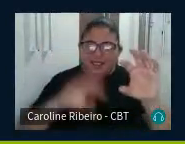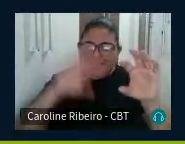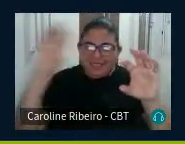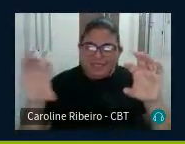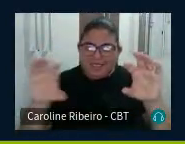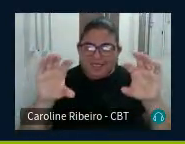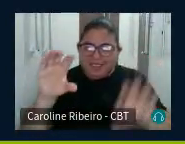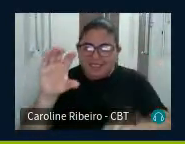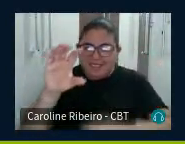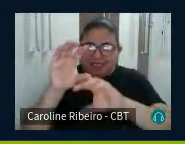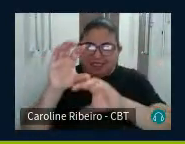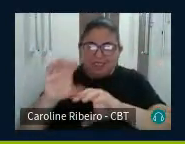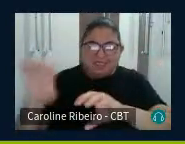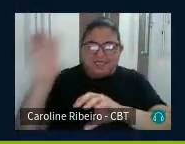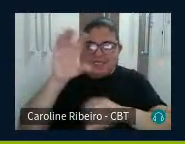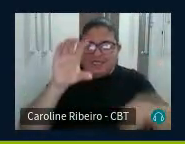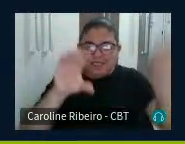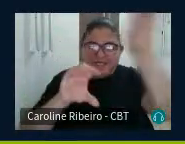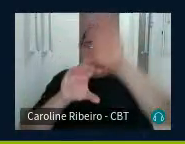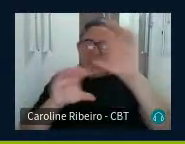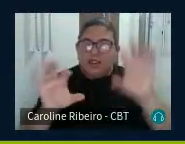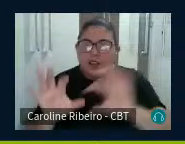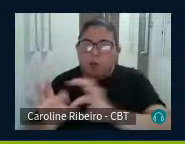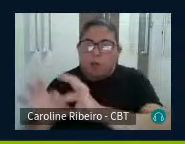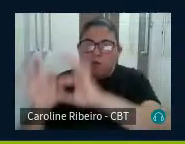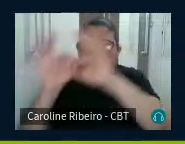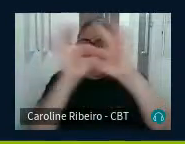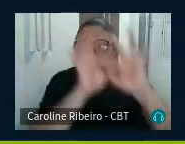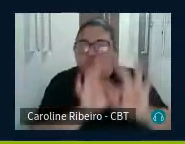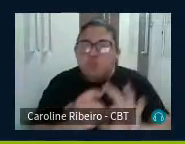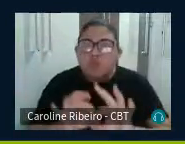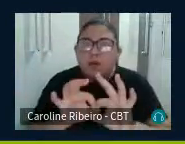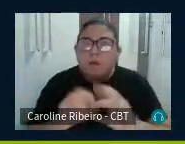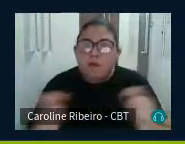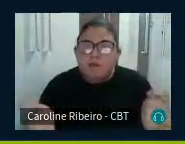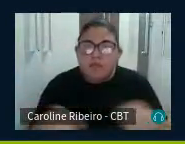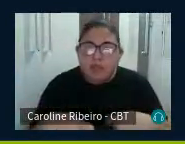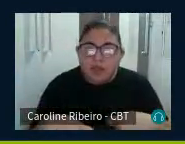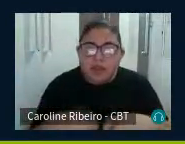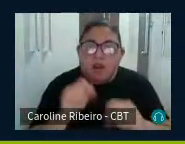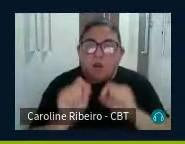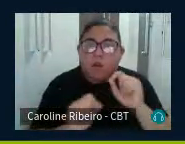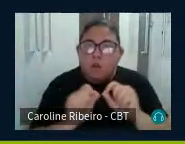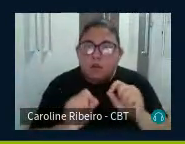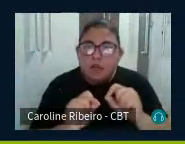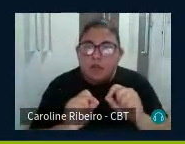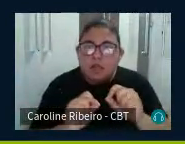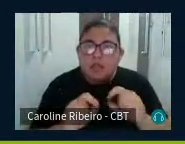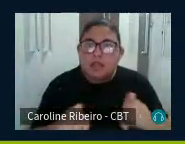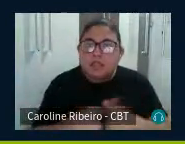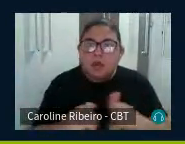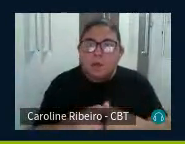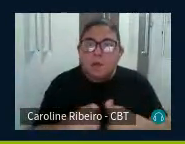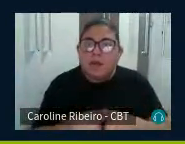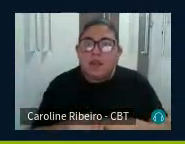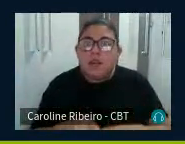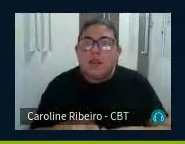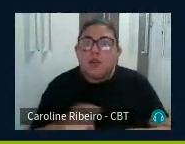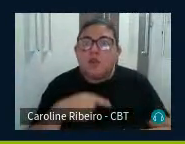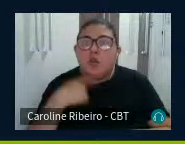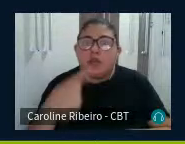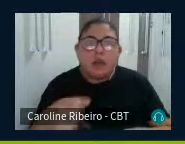Cubatão. Pequenas pausas, porque você vai ter que ter umas pausas, você não vai conseguir ficar o dia inteiro